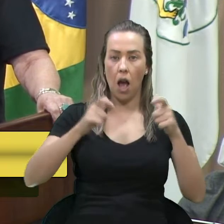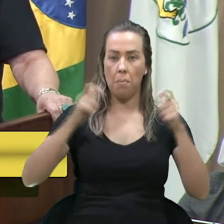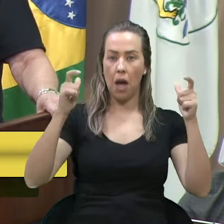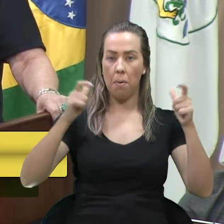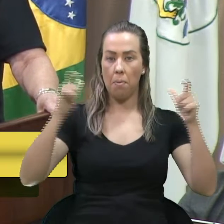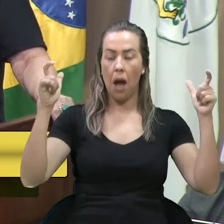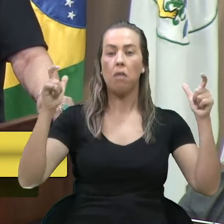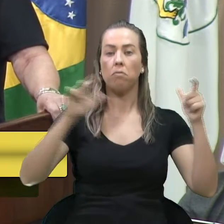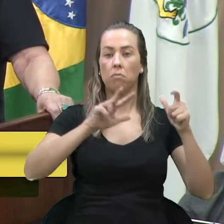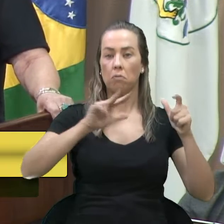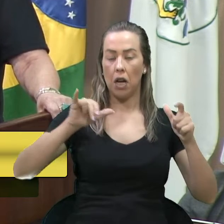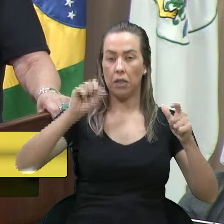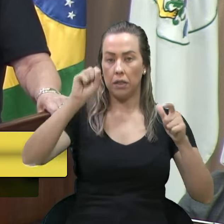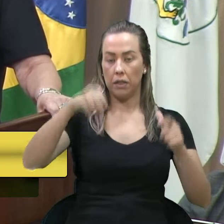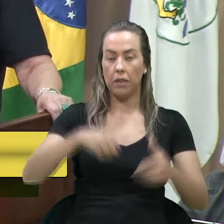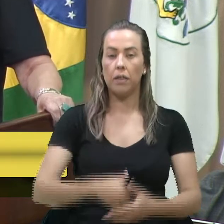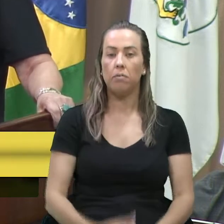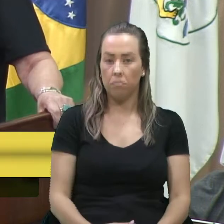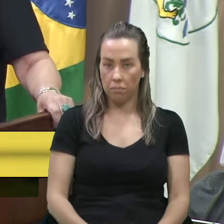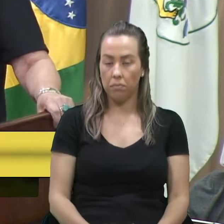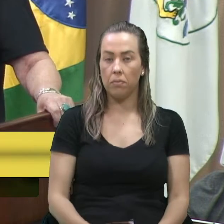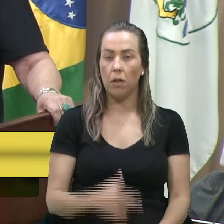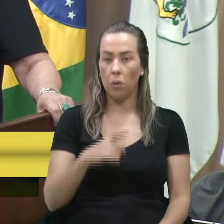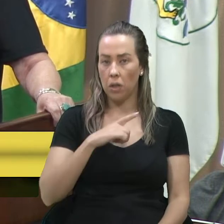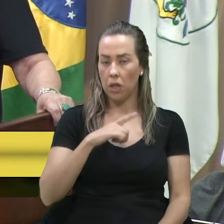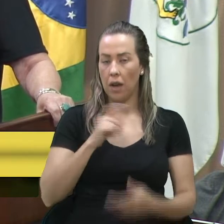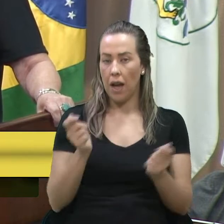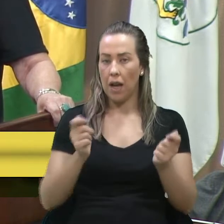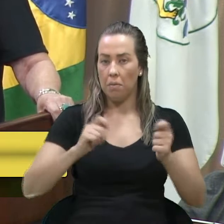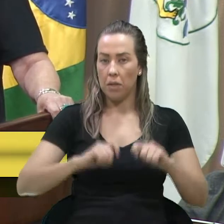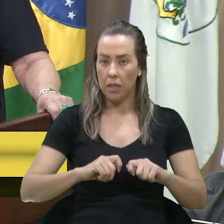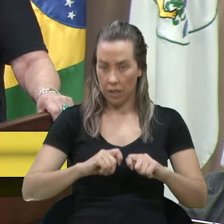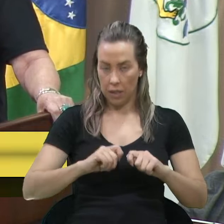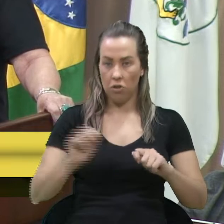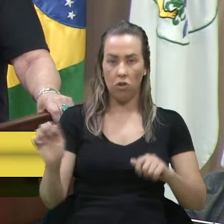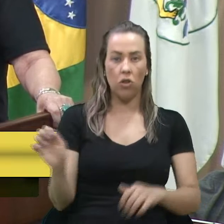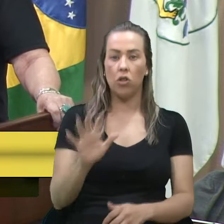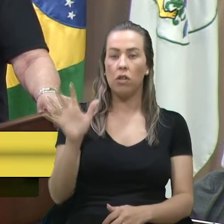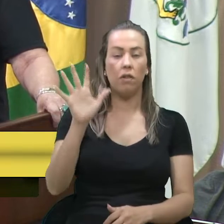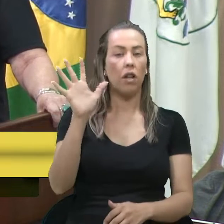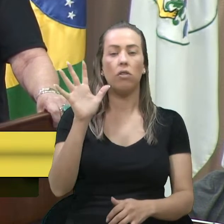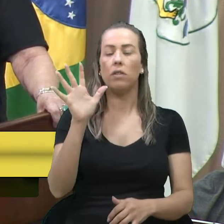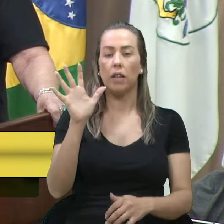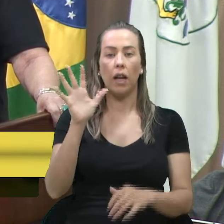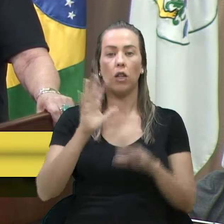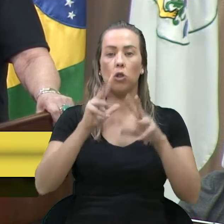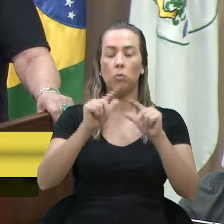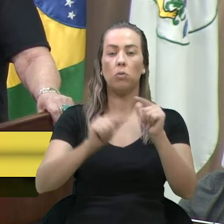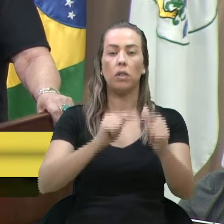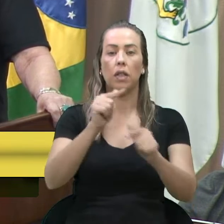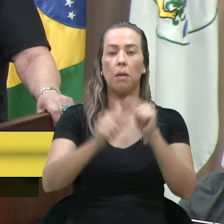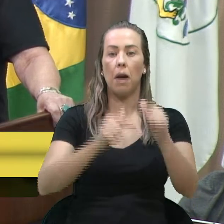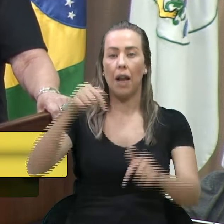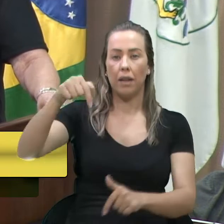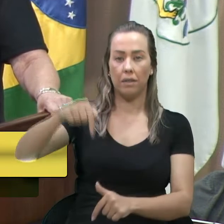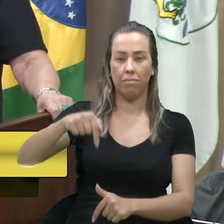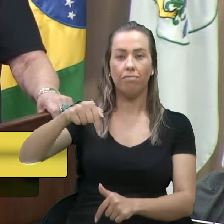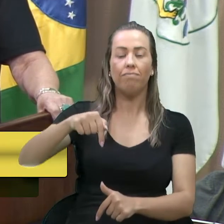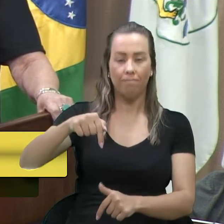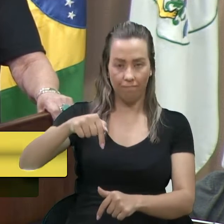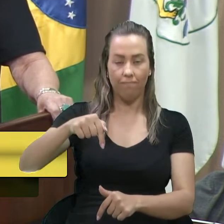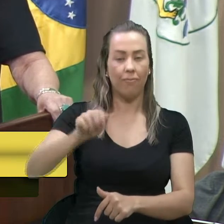será grande, quando tivermos a capacidade de valorizar os que aqui trabalham,